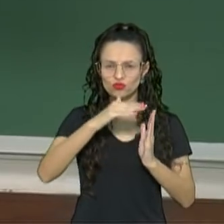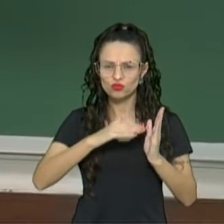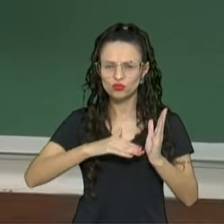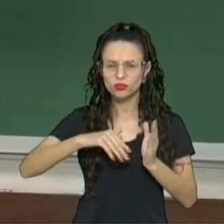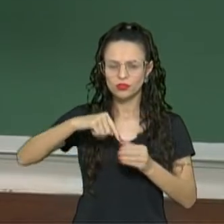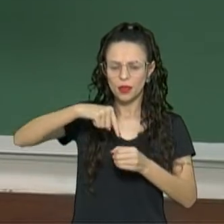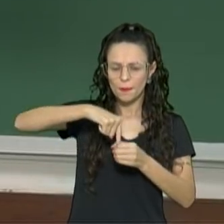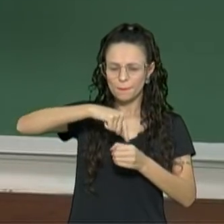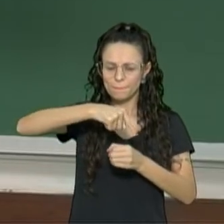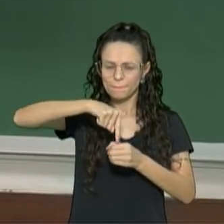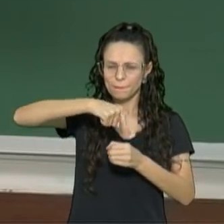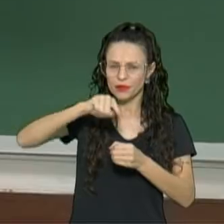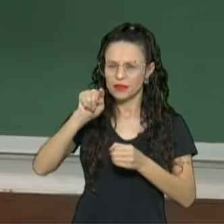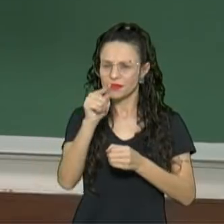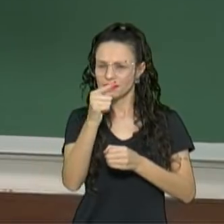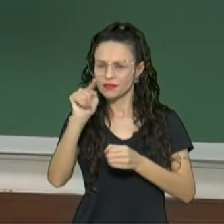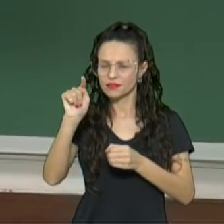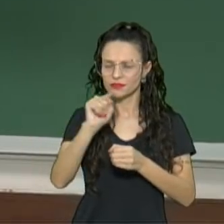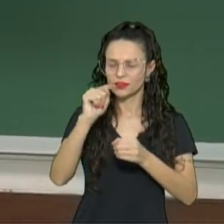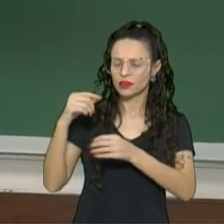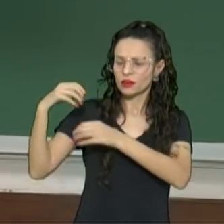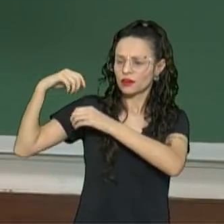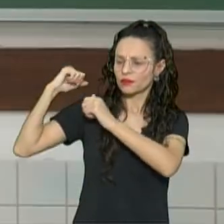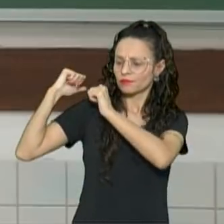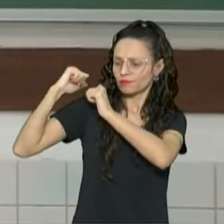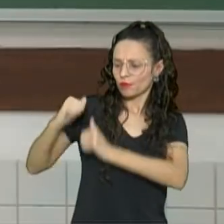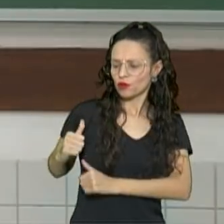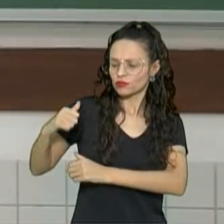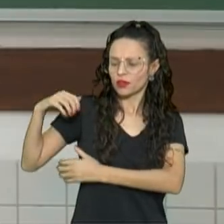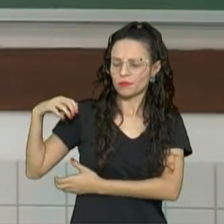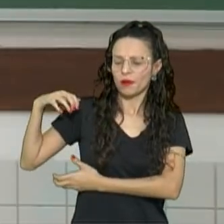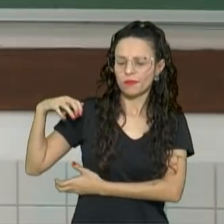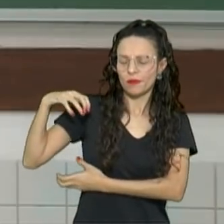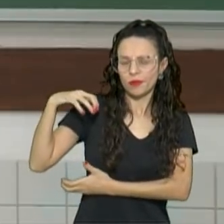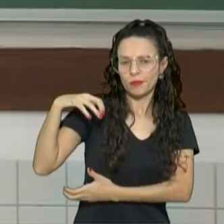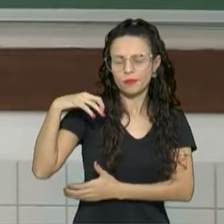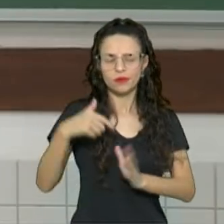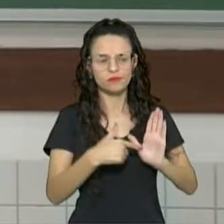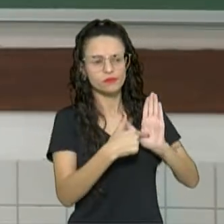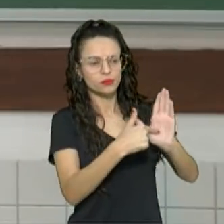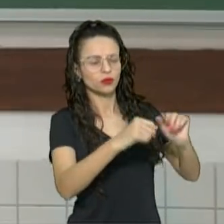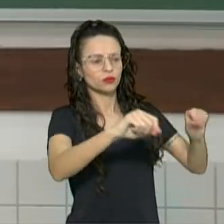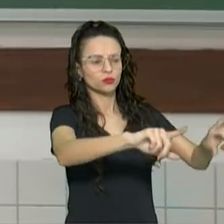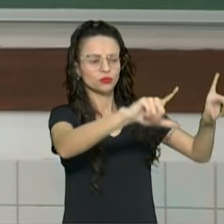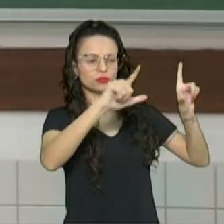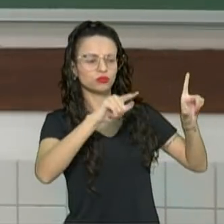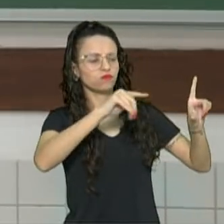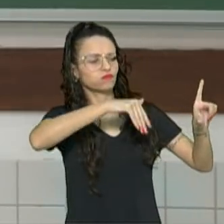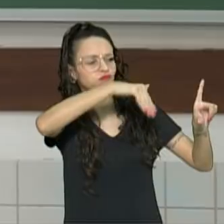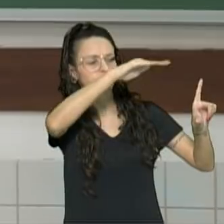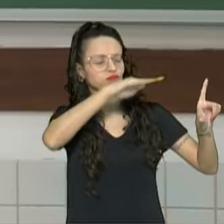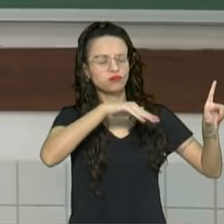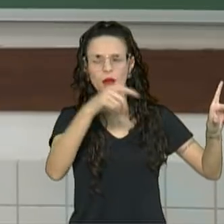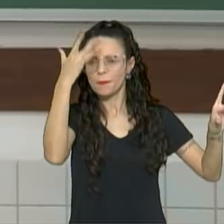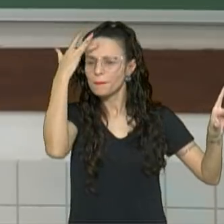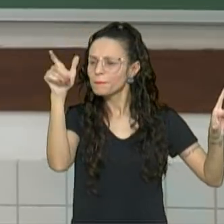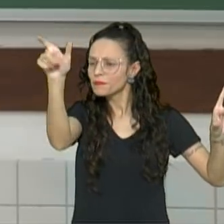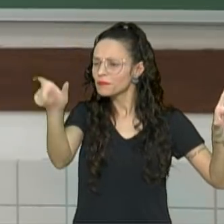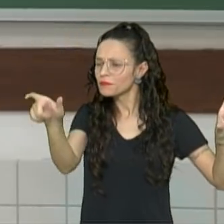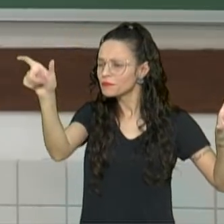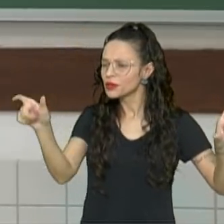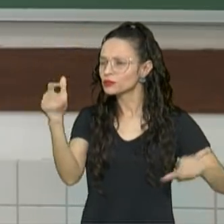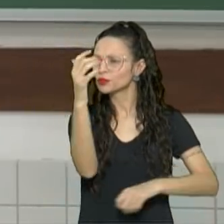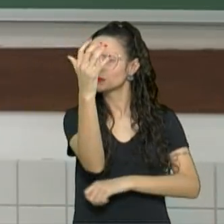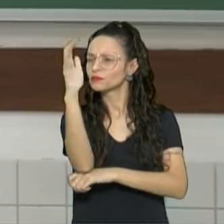mala, para retratar os locais, pessoas, os lugares, pessoas, a natureza morta, as